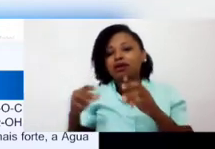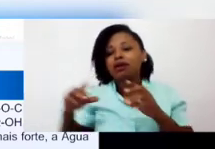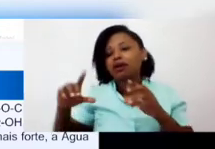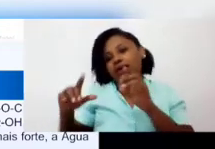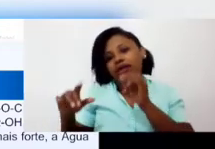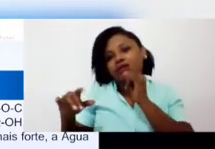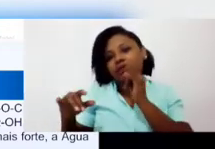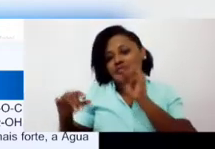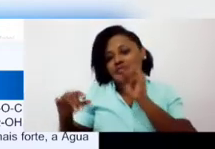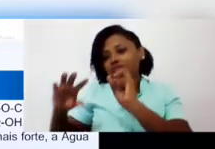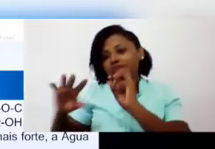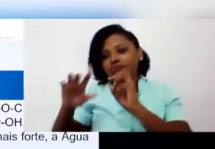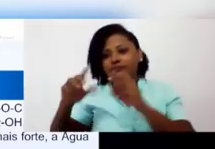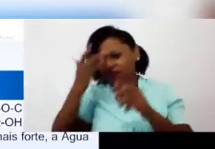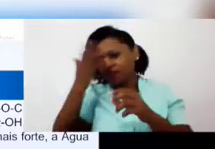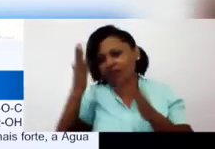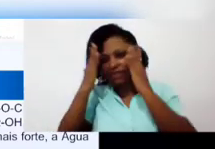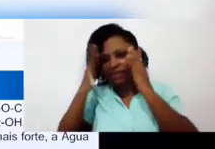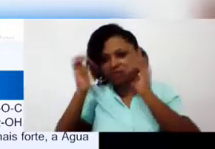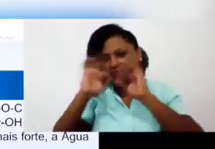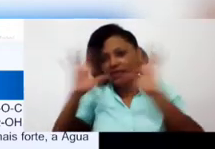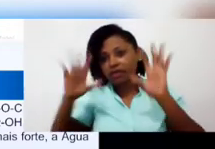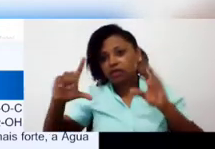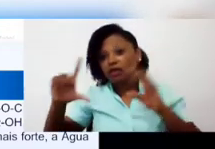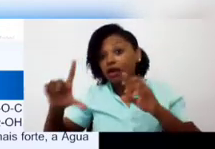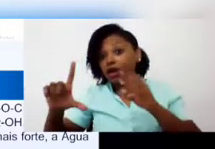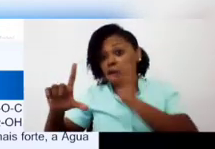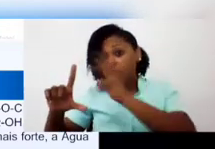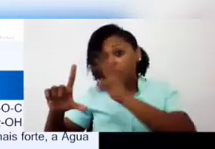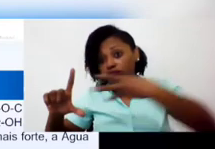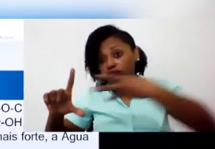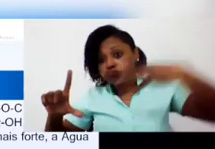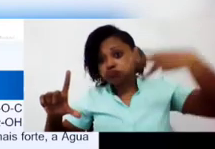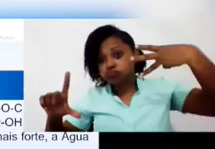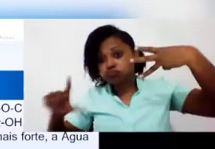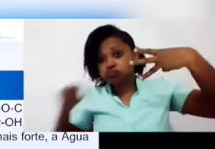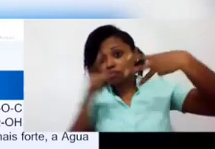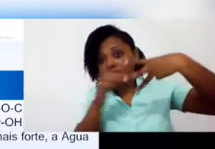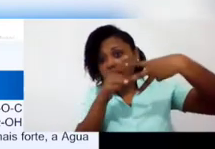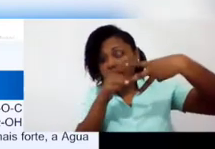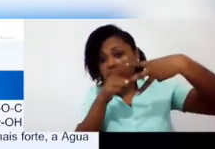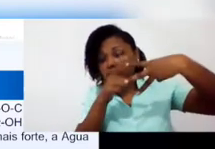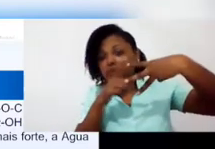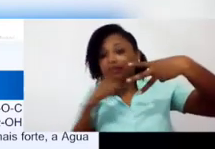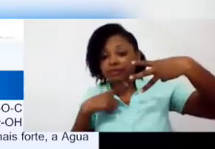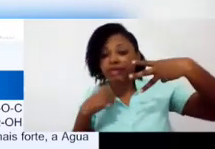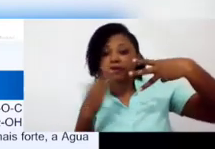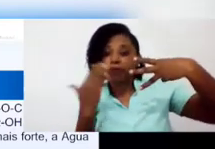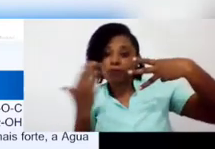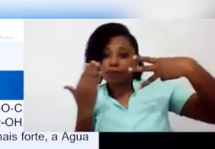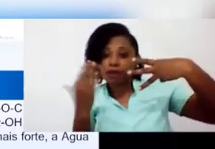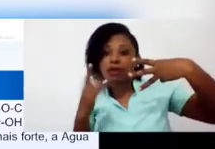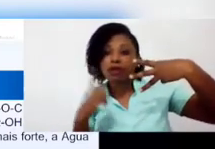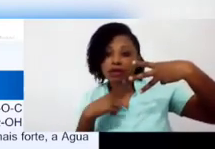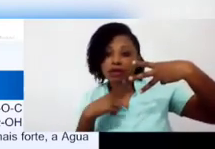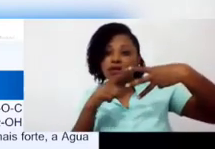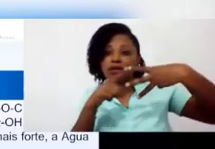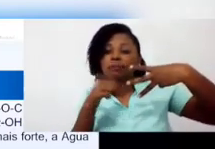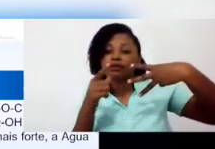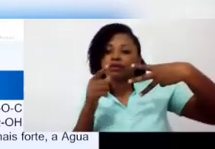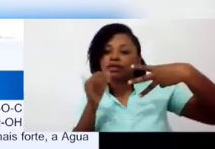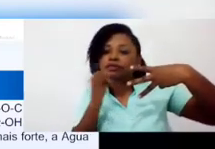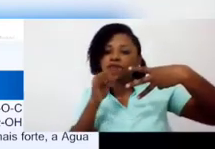fracas do éter, né? Depois seguido do álcool e a mais forte que é a água. É só comparar, temos a temperatura